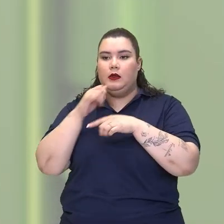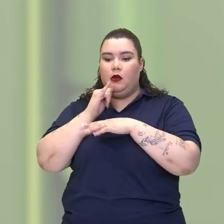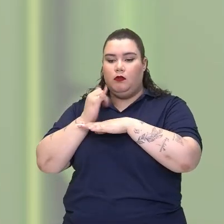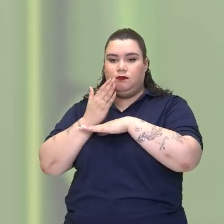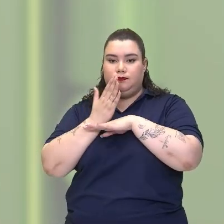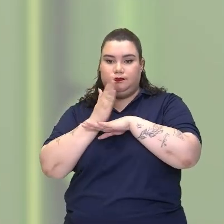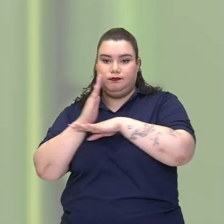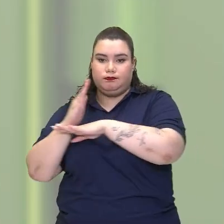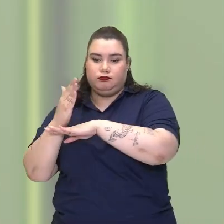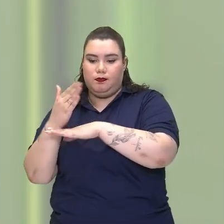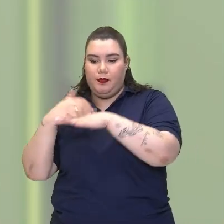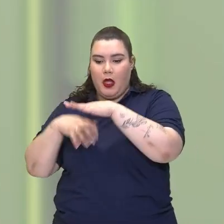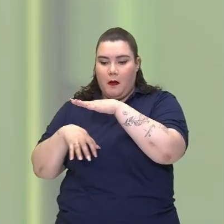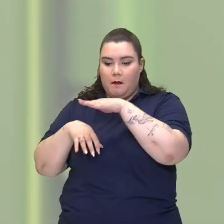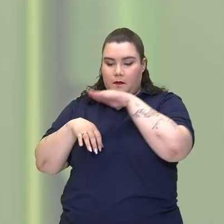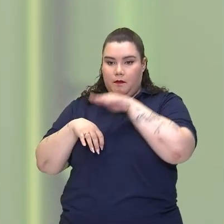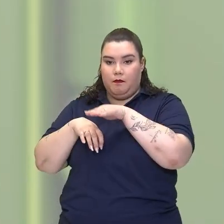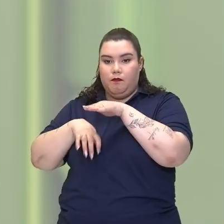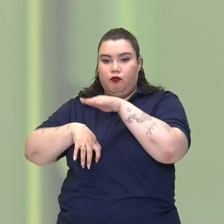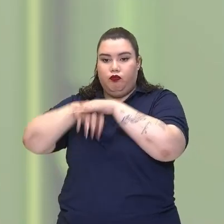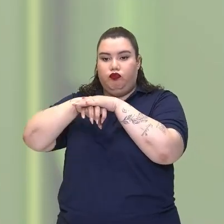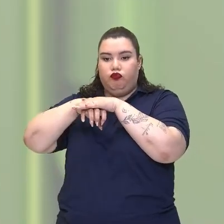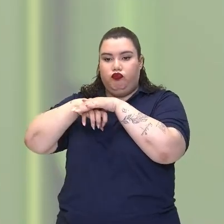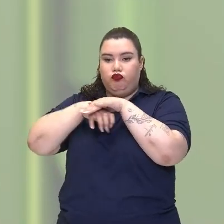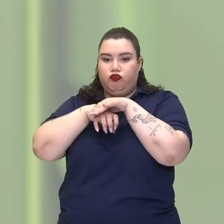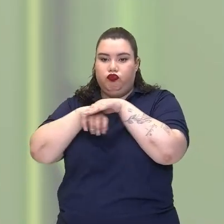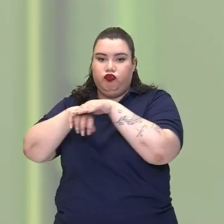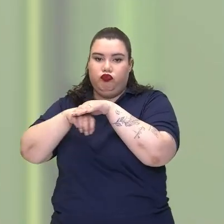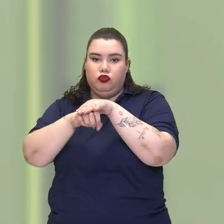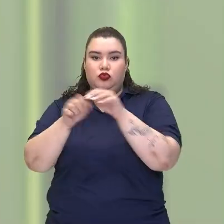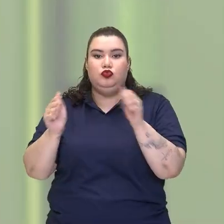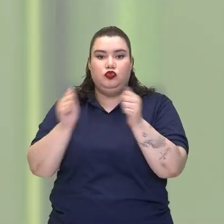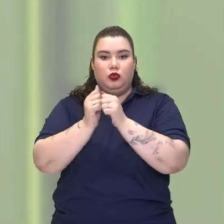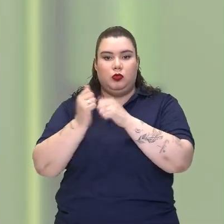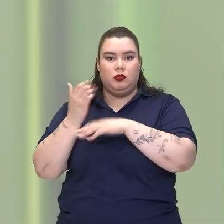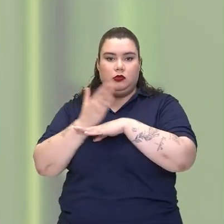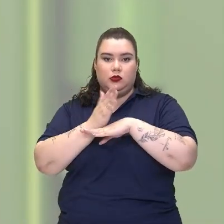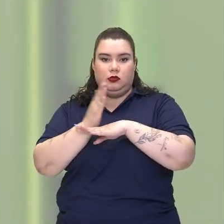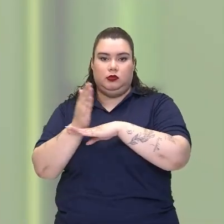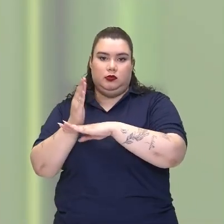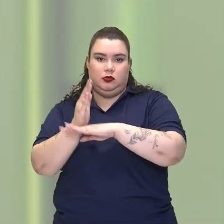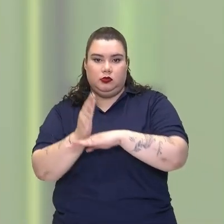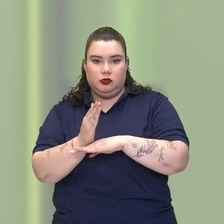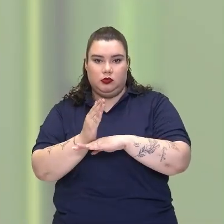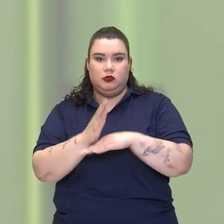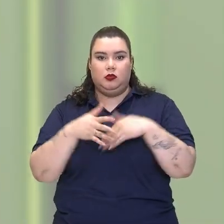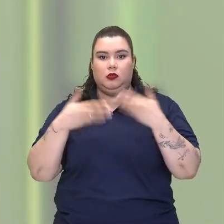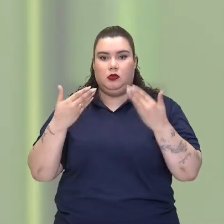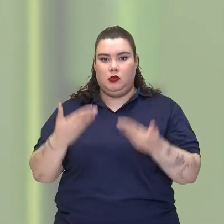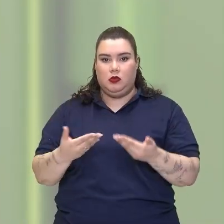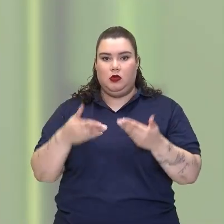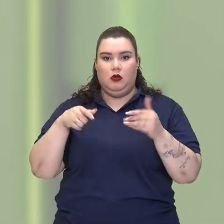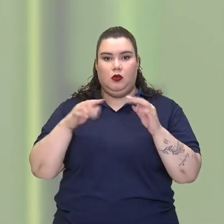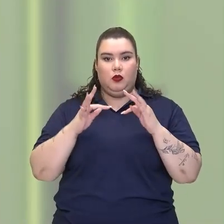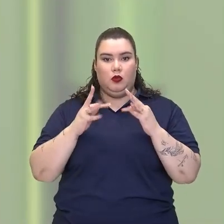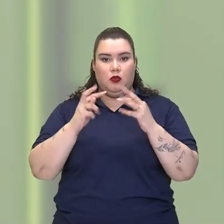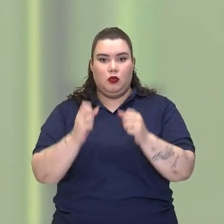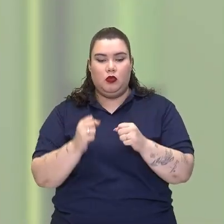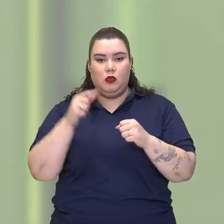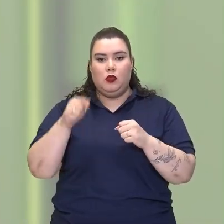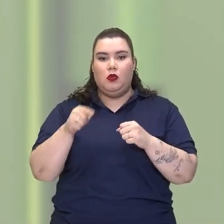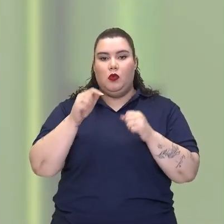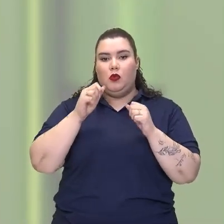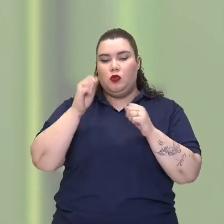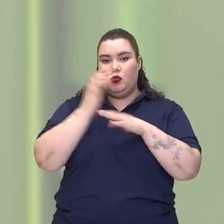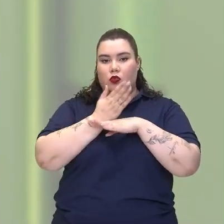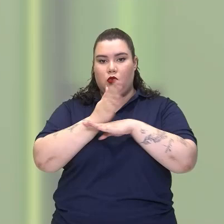tem uma ventosa, ela vai se locomovendo também sem gastar energia. Além disso, tudo aquilo que o tubarão se alimenta,